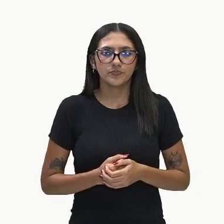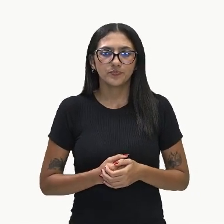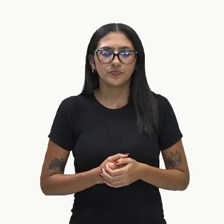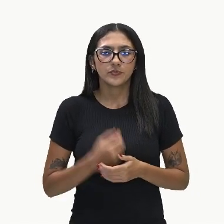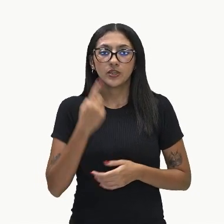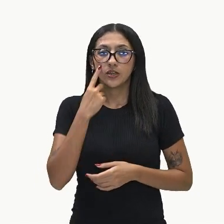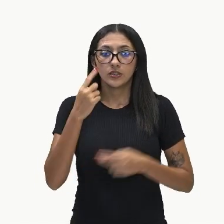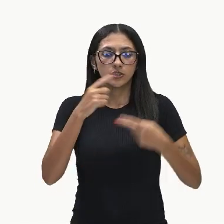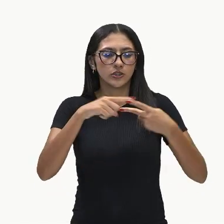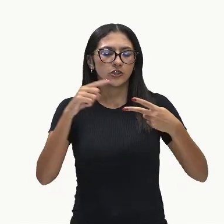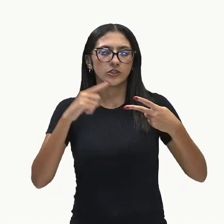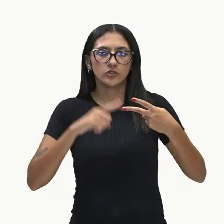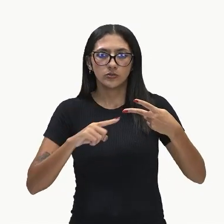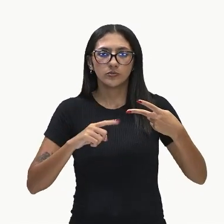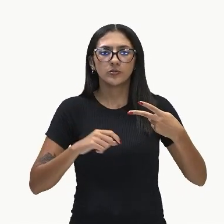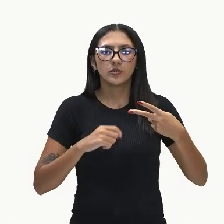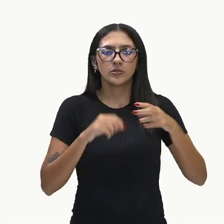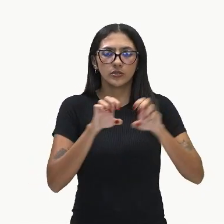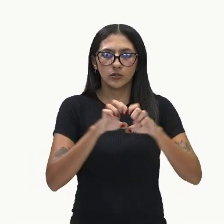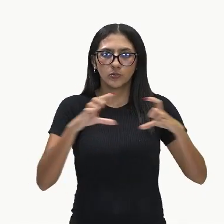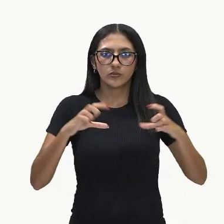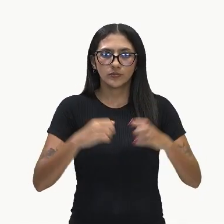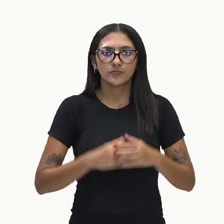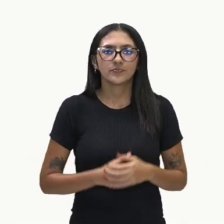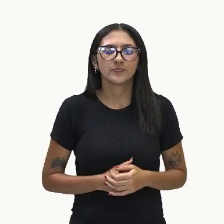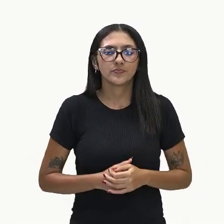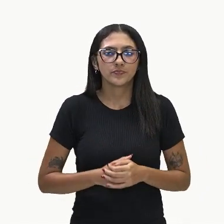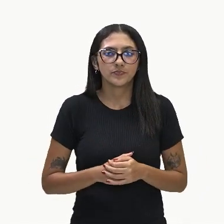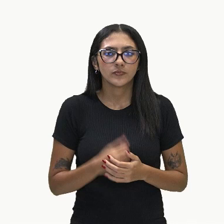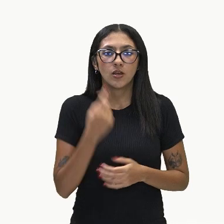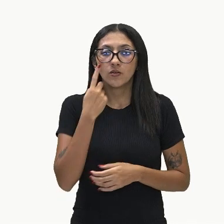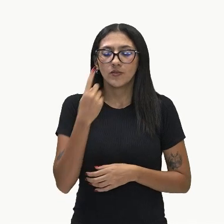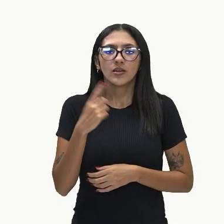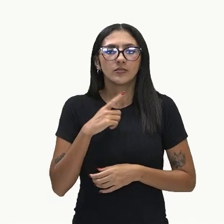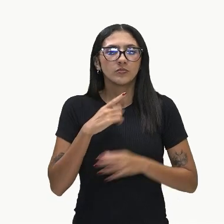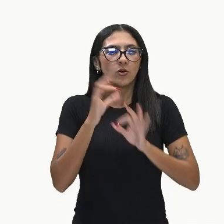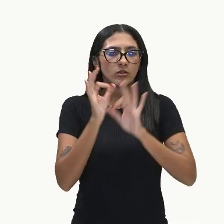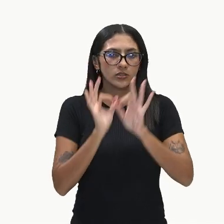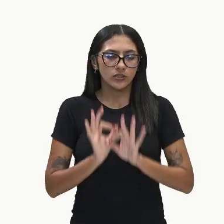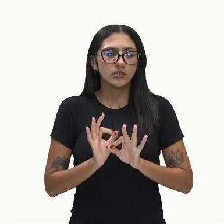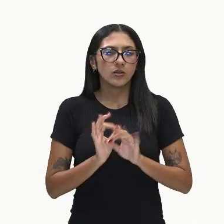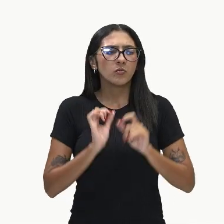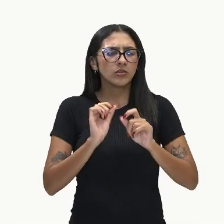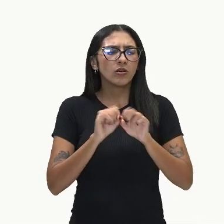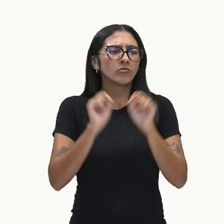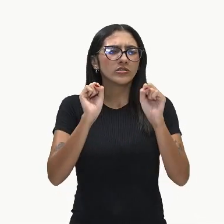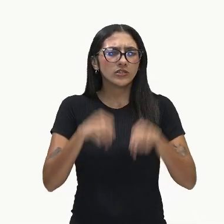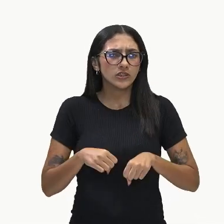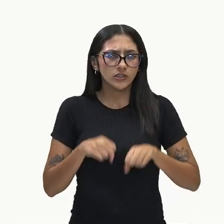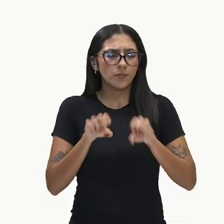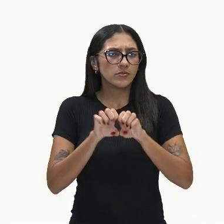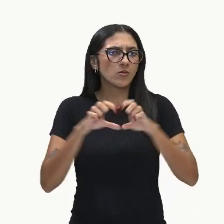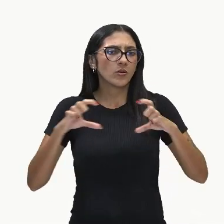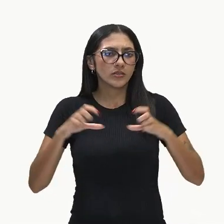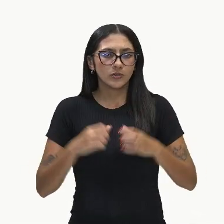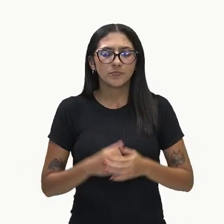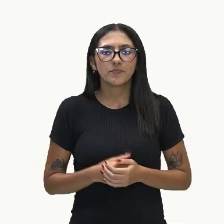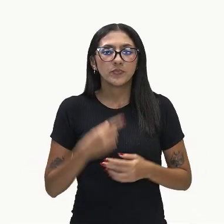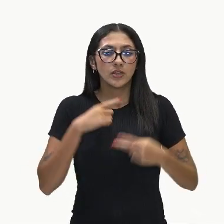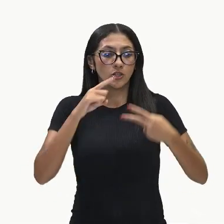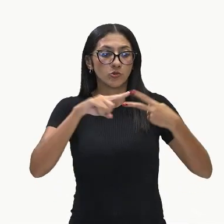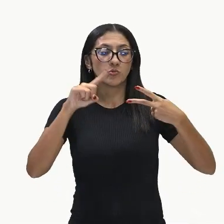Do sistema. Então, aqui nós temos, ó, um sistema de equação. O que é um sistema de equação? É quando a gente tem, ó,